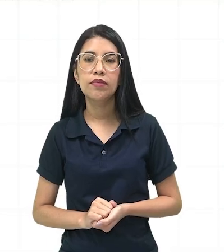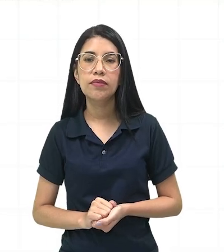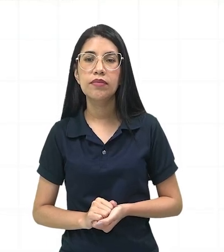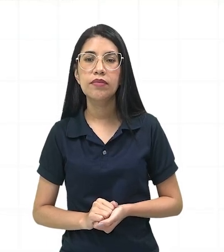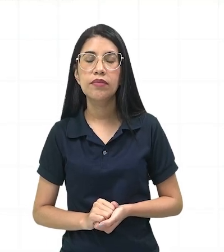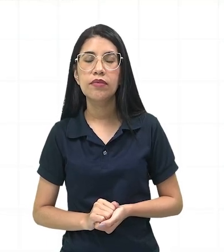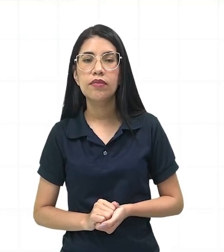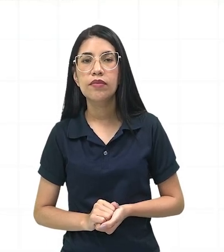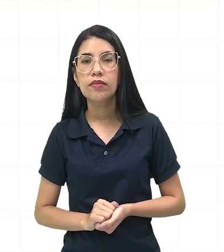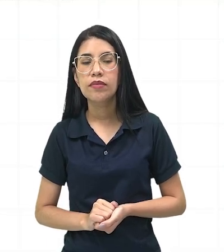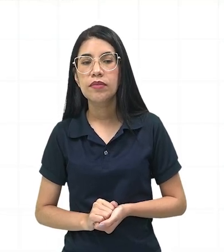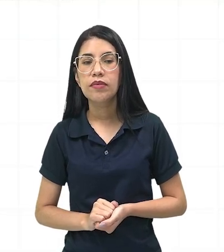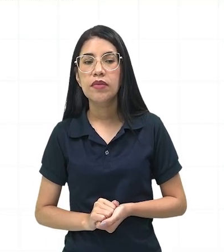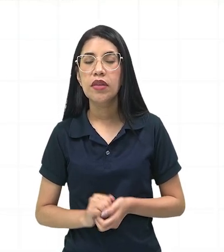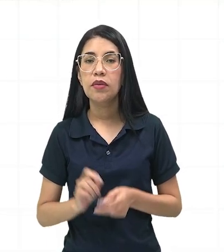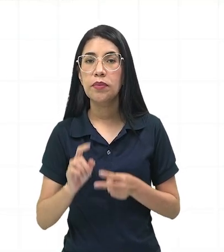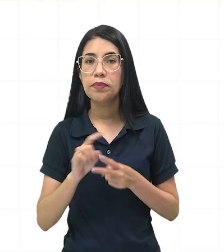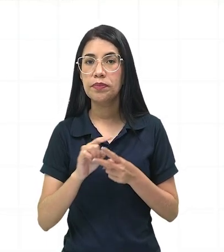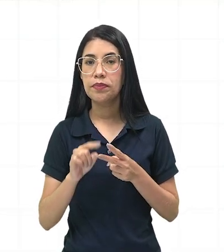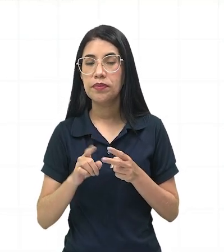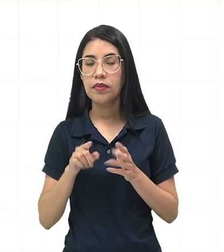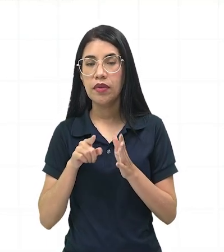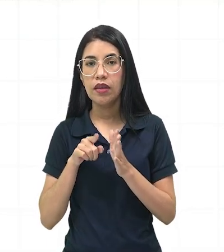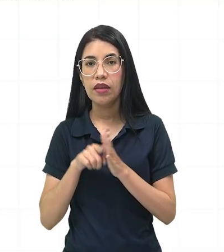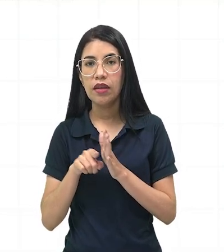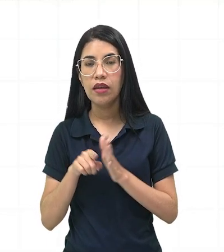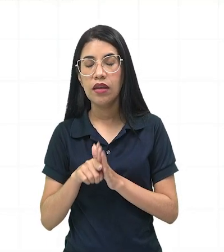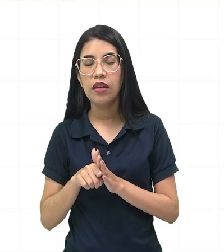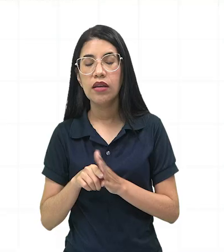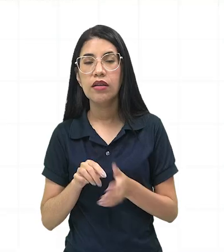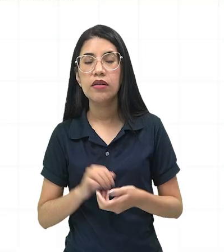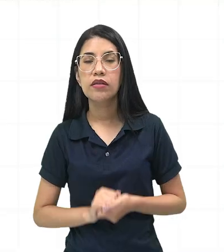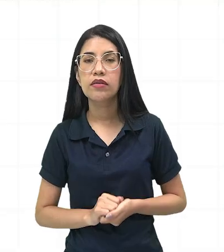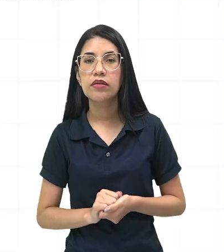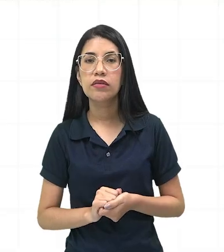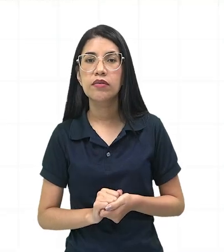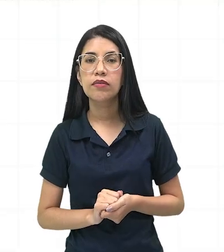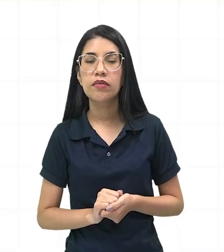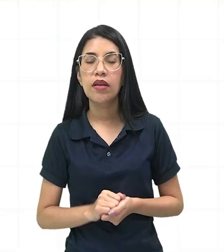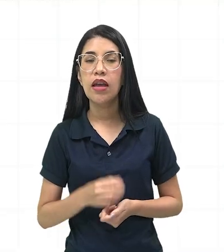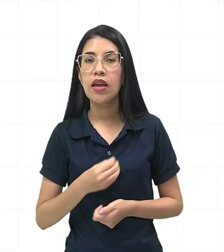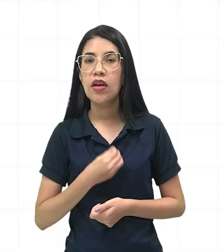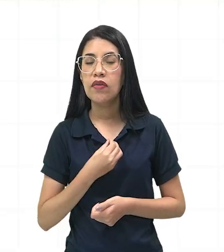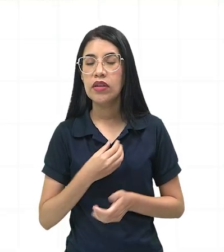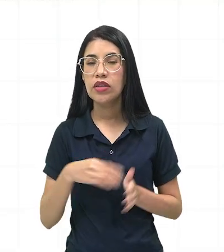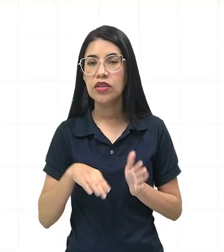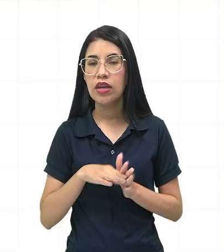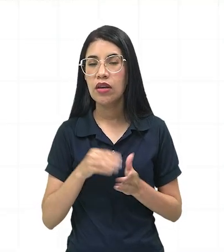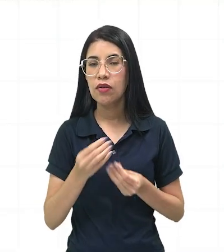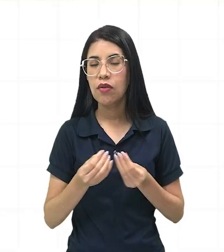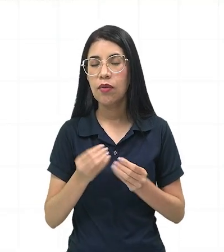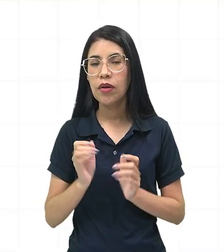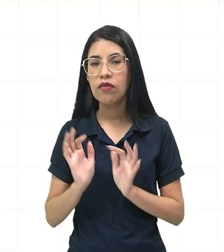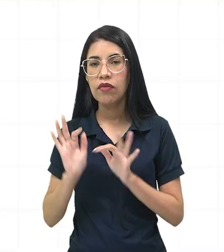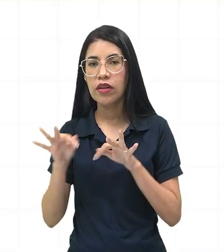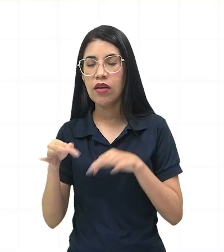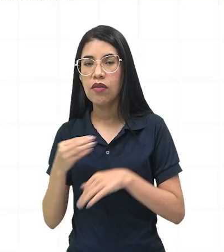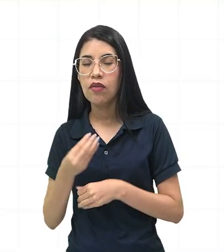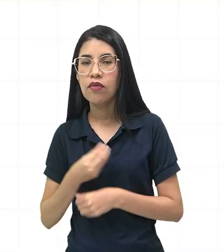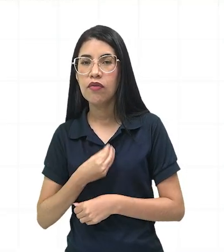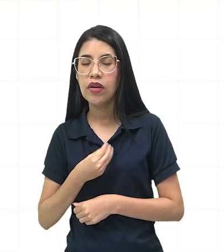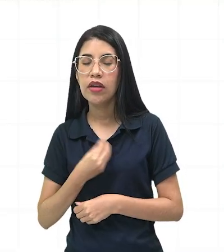Então, essas duas perguntas de da onde eu vim, para onde eu vou, vão, de certa